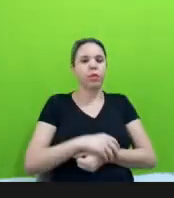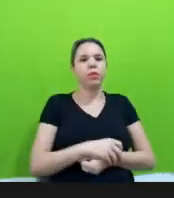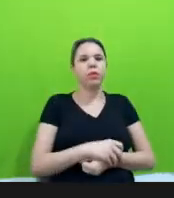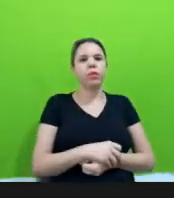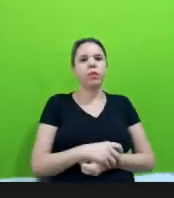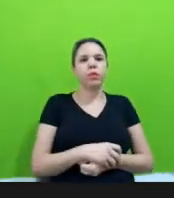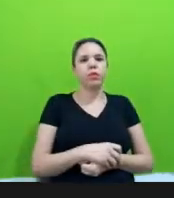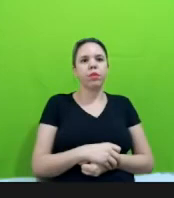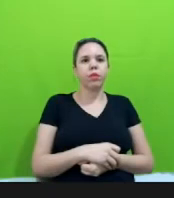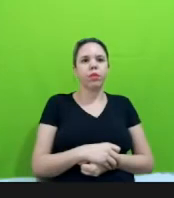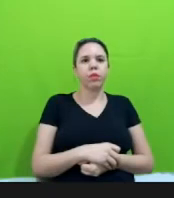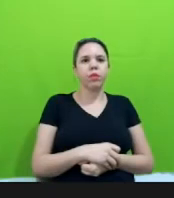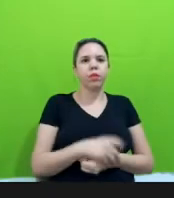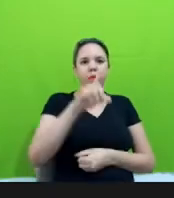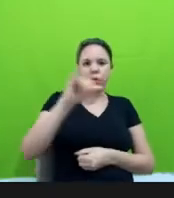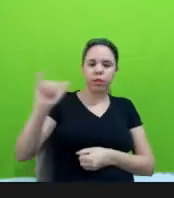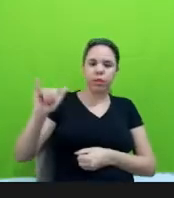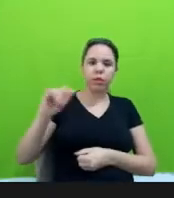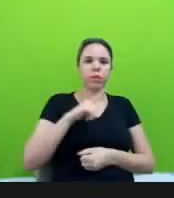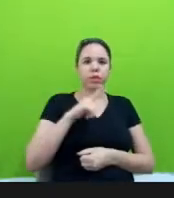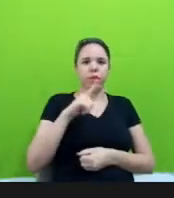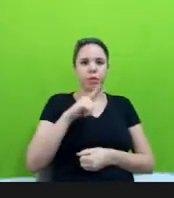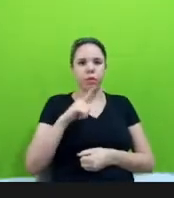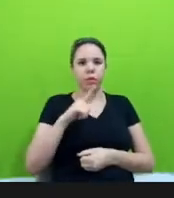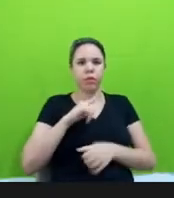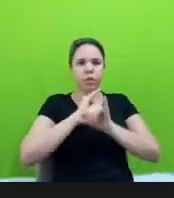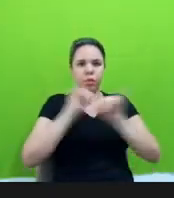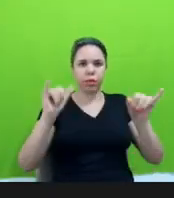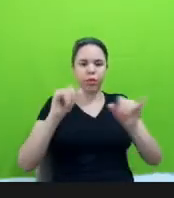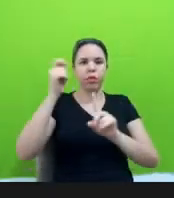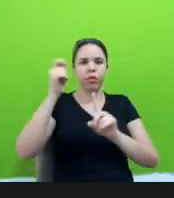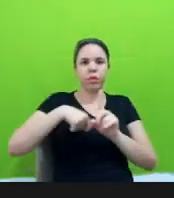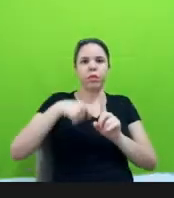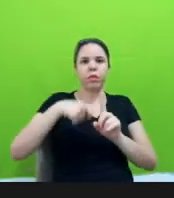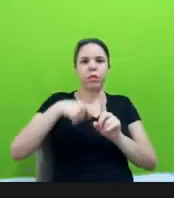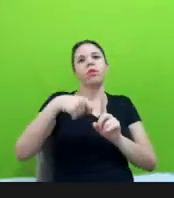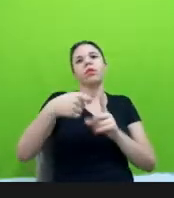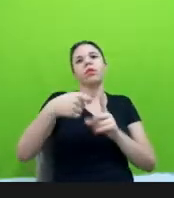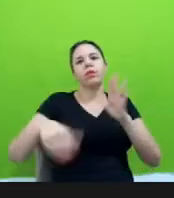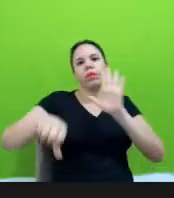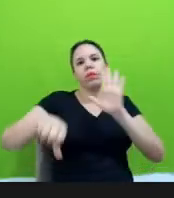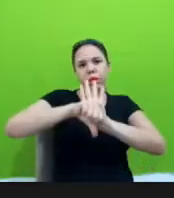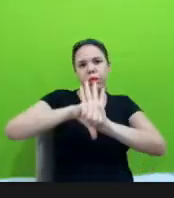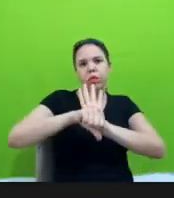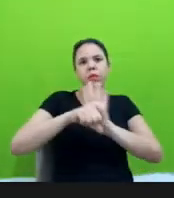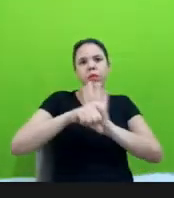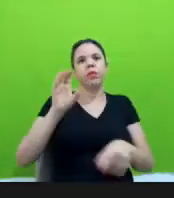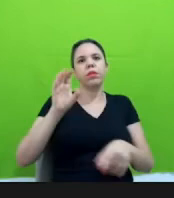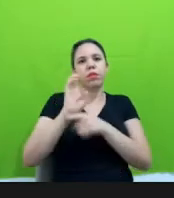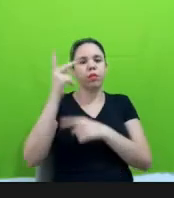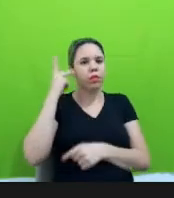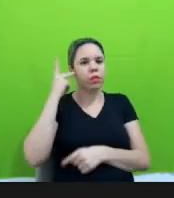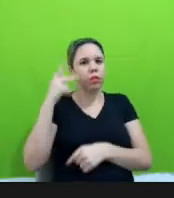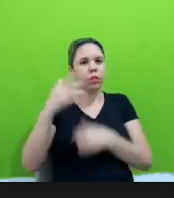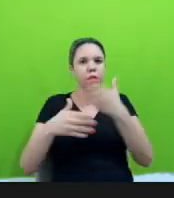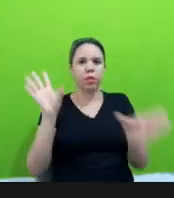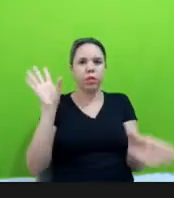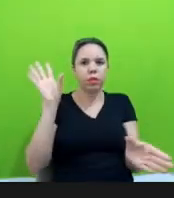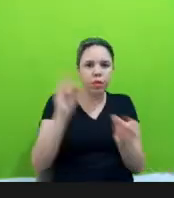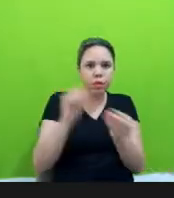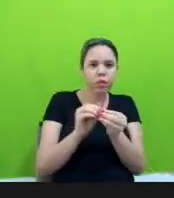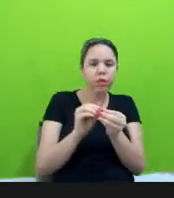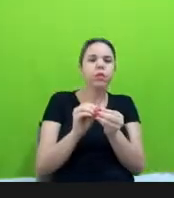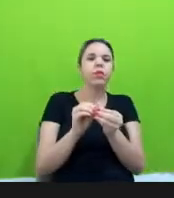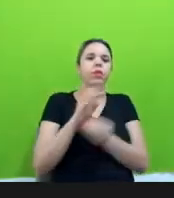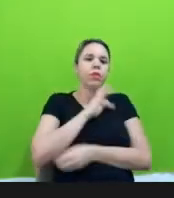foi a partir da LAI que a gente tem a divulgação mensal de indicadores criminais, por exemplo, no estado de São Paulo. Não vou me alongar muito em questões técnicas